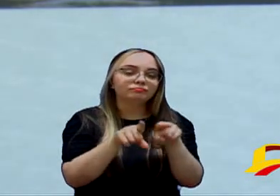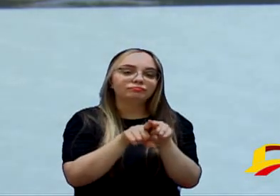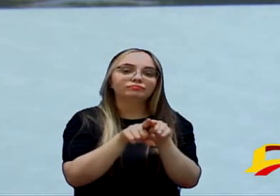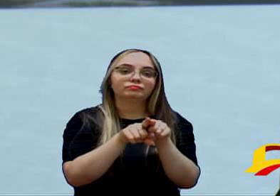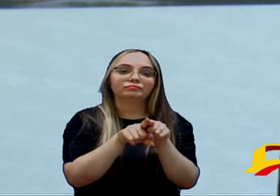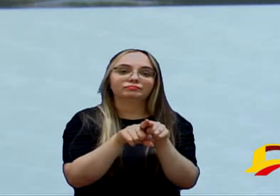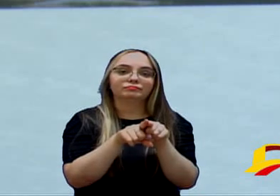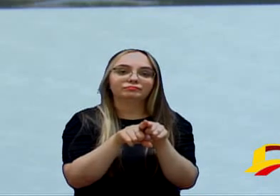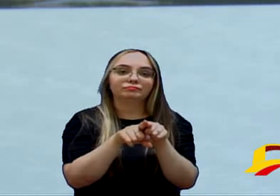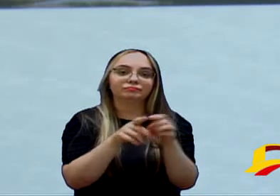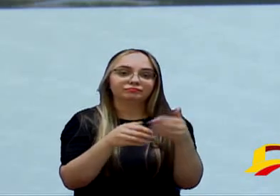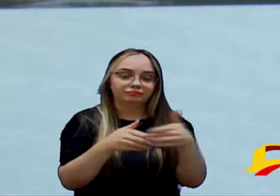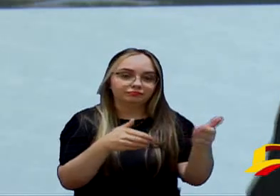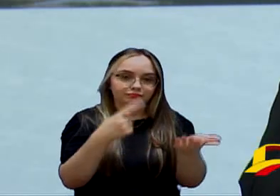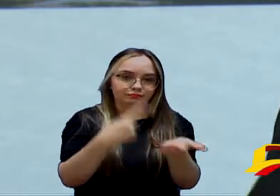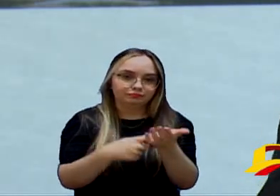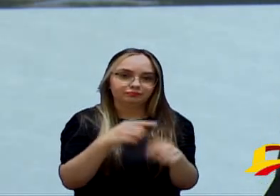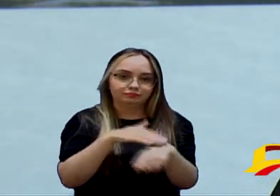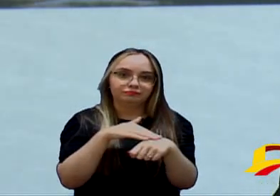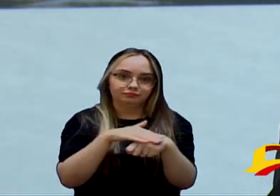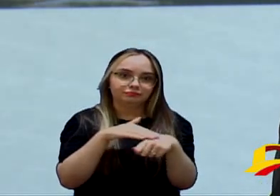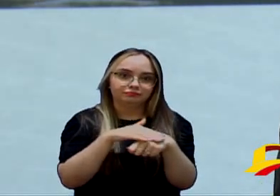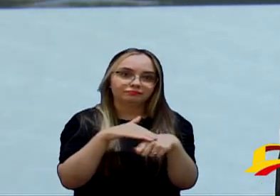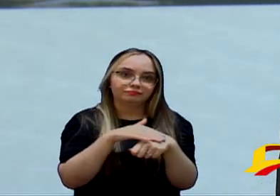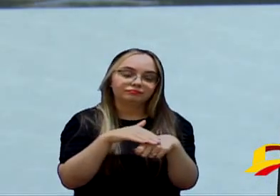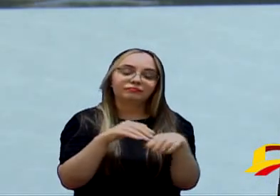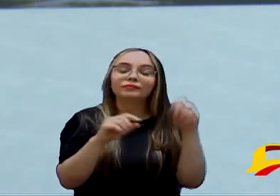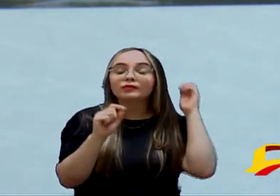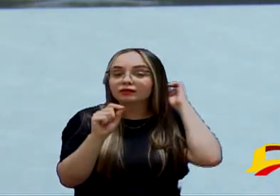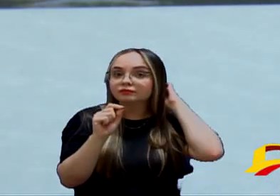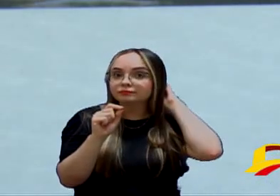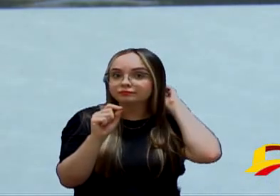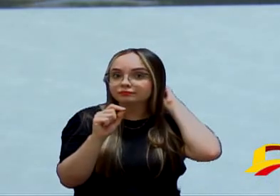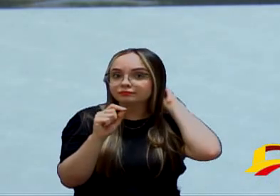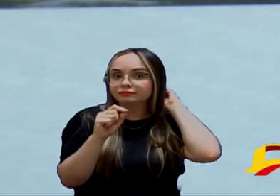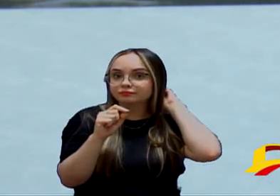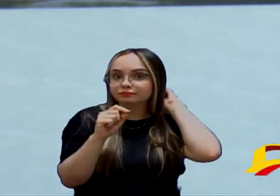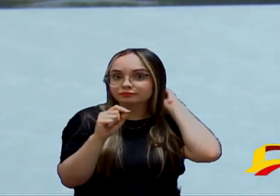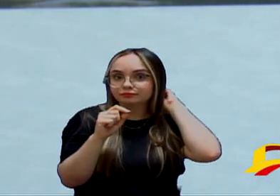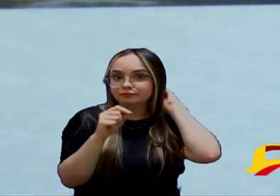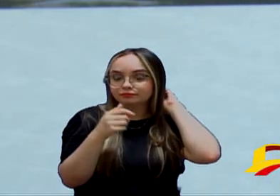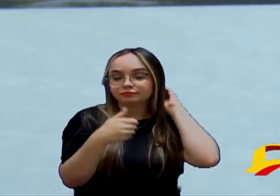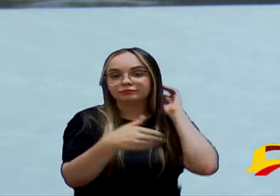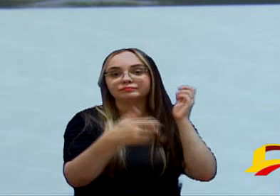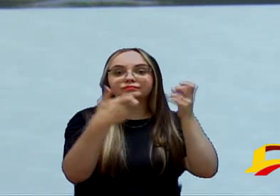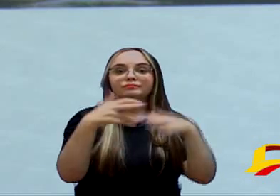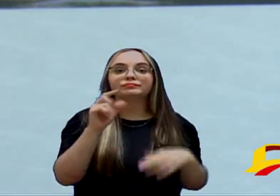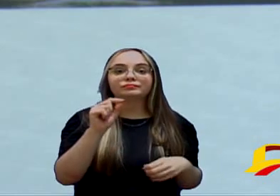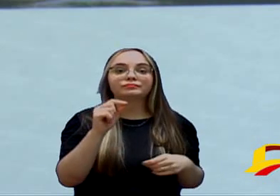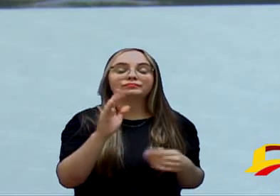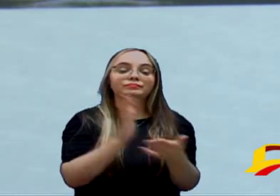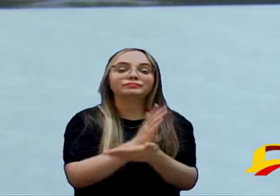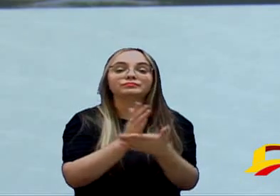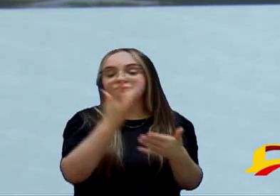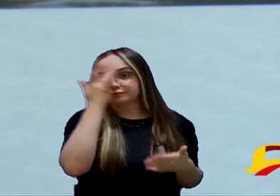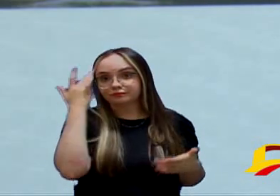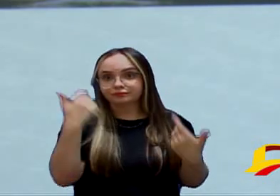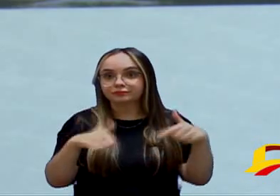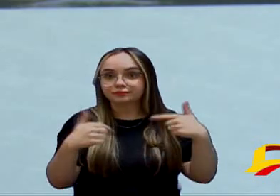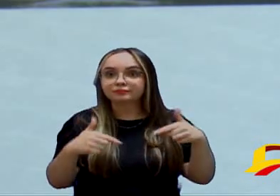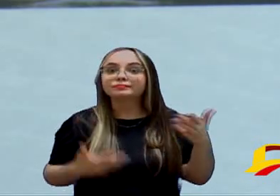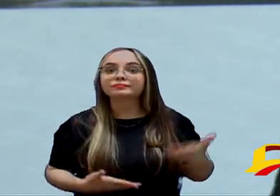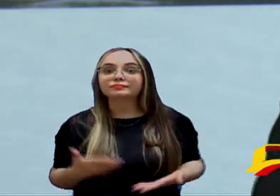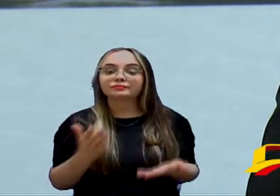conversa marcada para particularmente gostaria de dizer que tem alguns servidores alguns